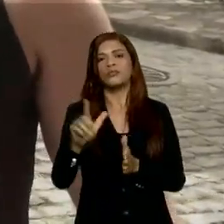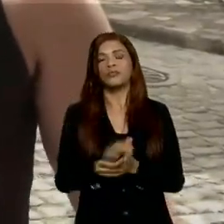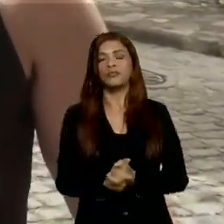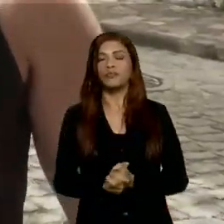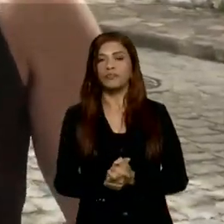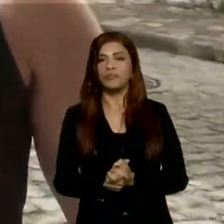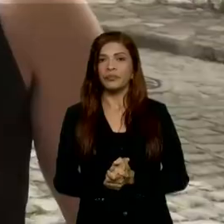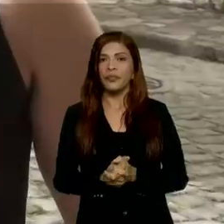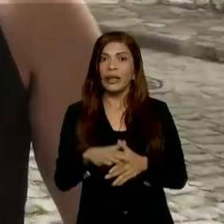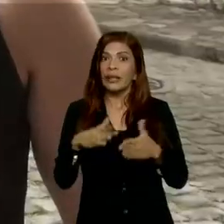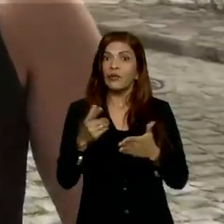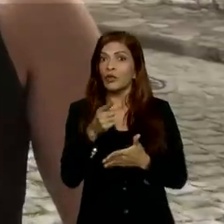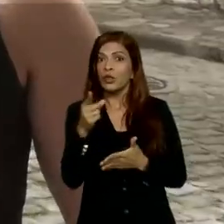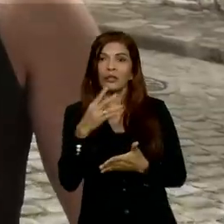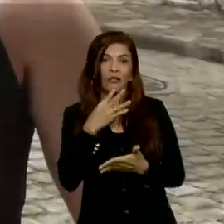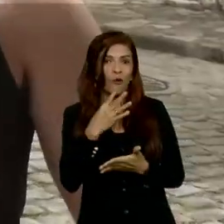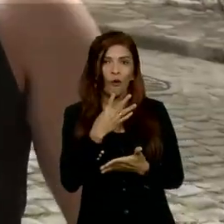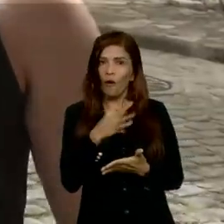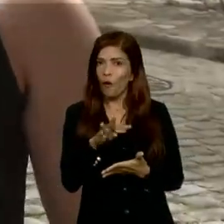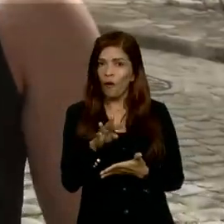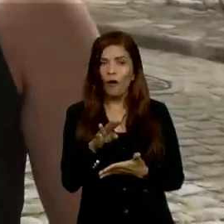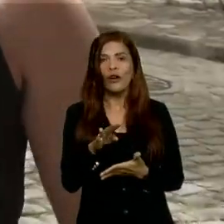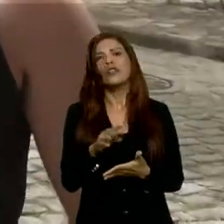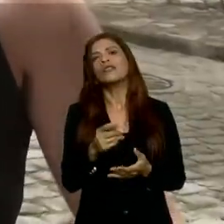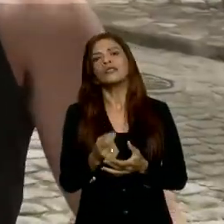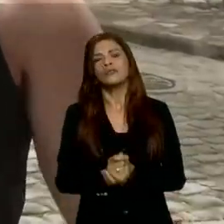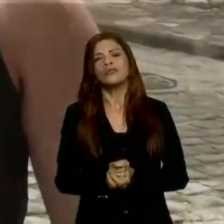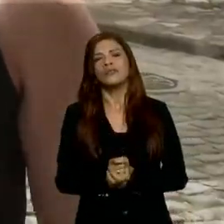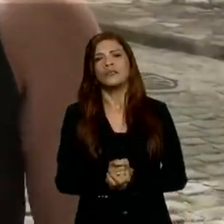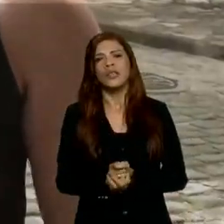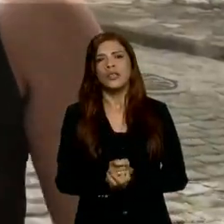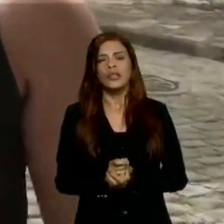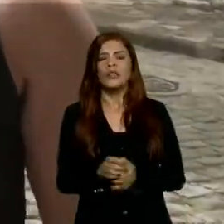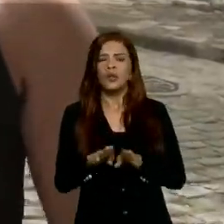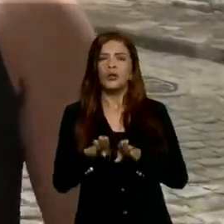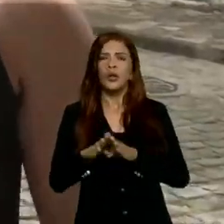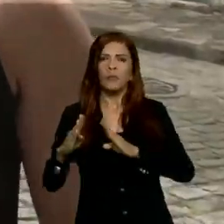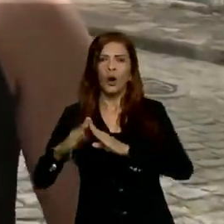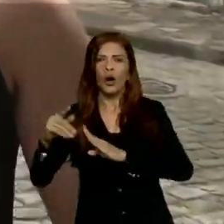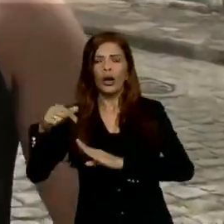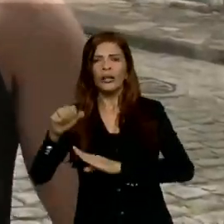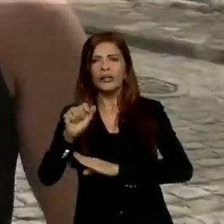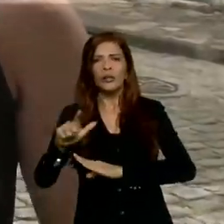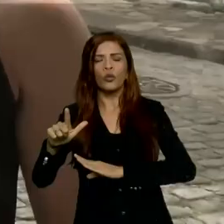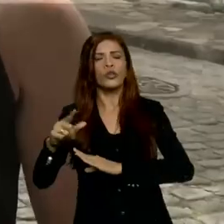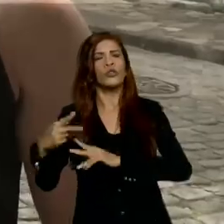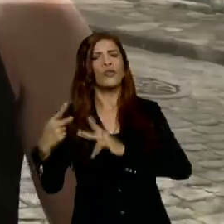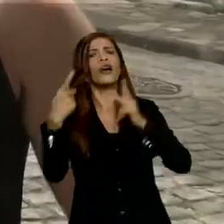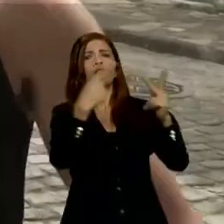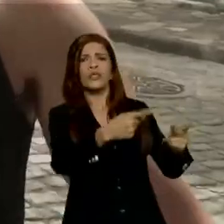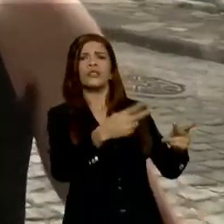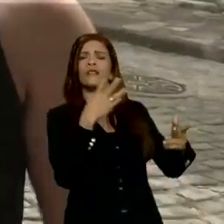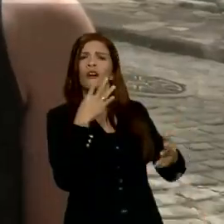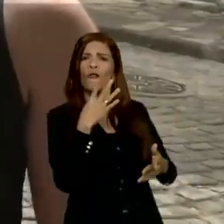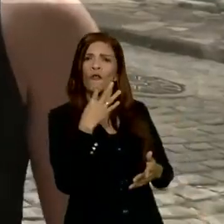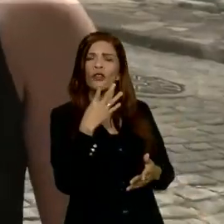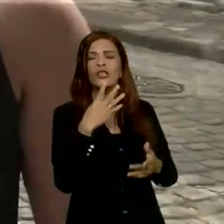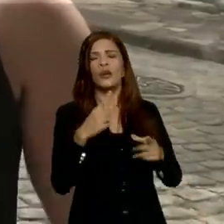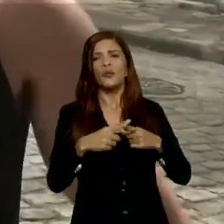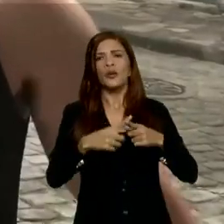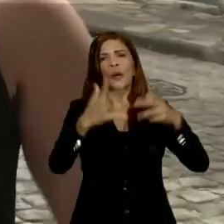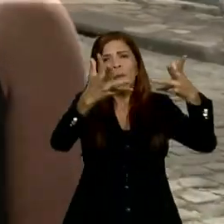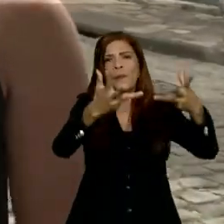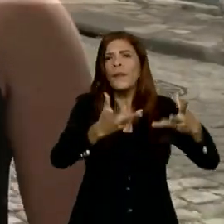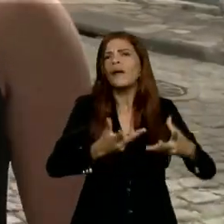ainda não conhece e que é aqui do estado que tire um tempinho e vá conhecer porque é uma maravilha uma